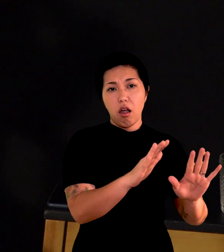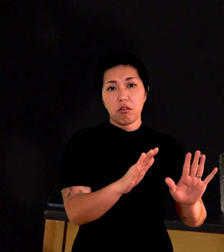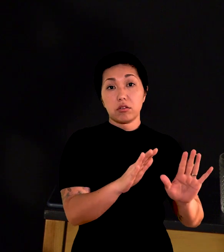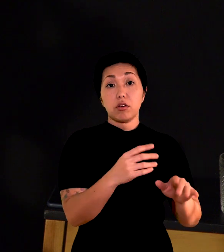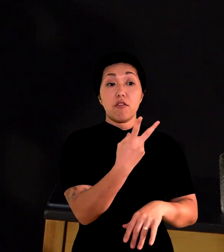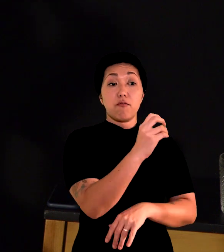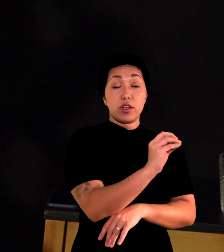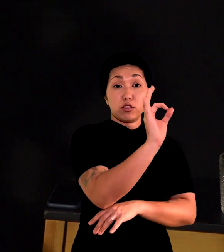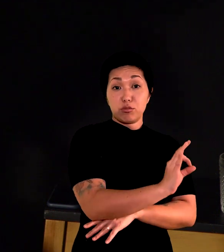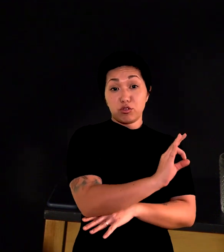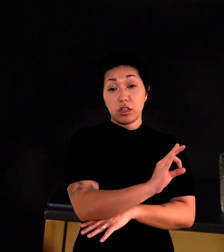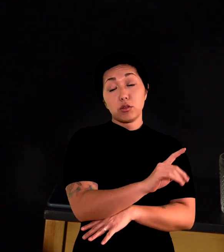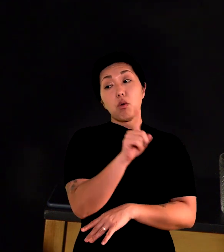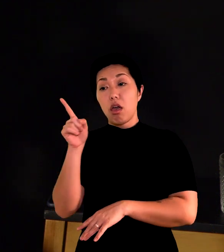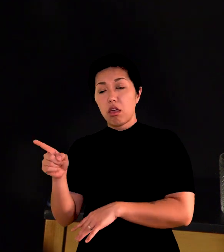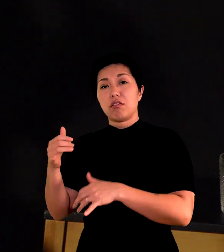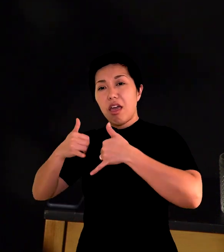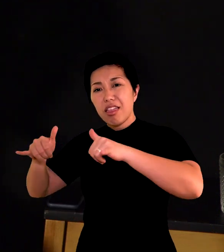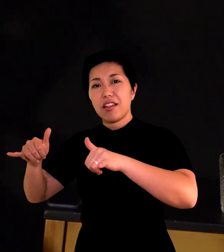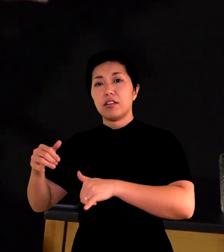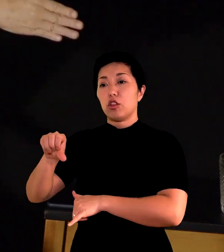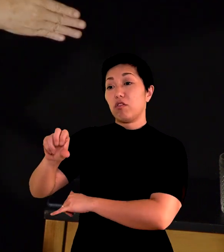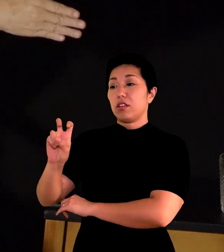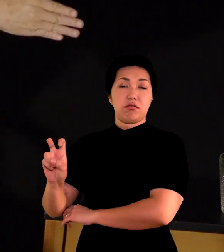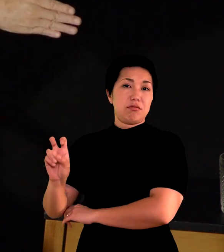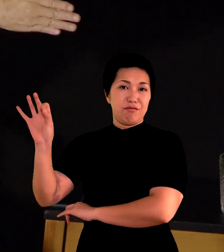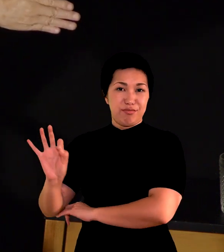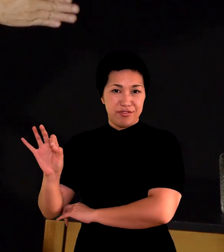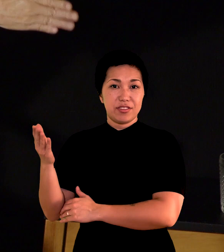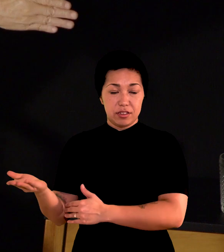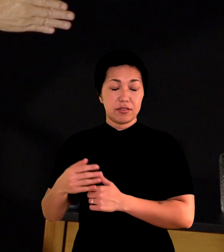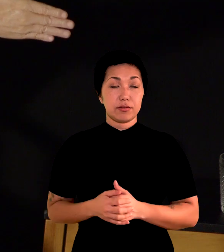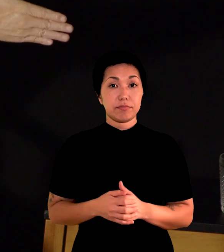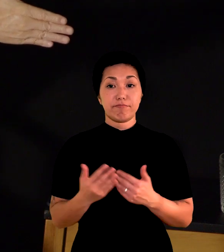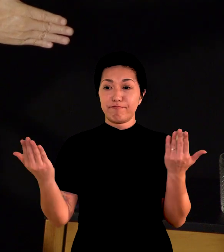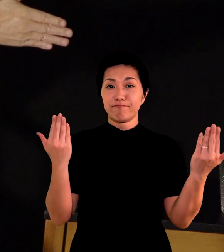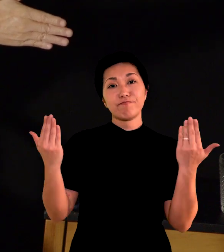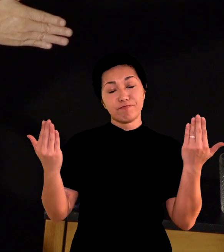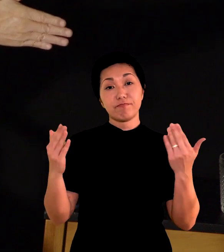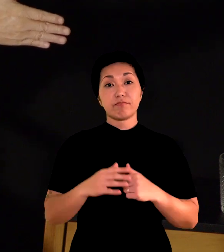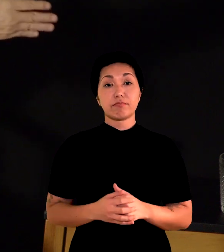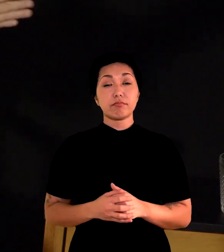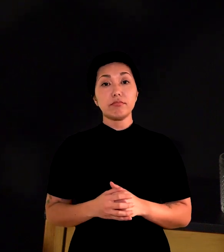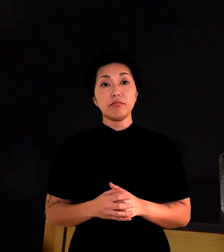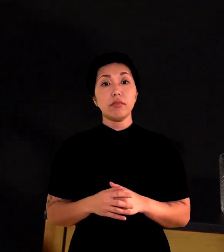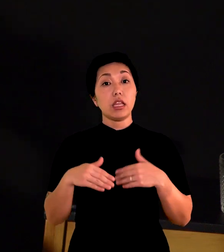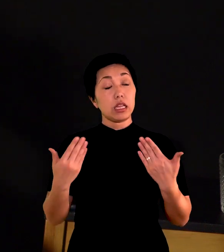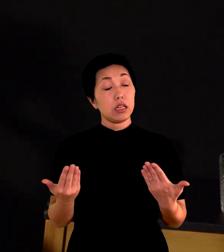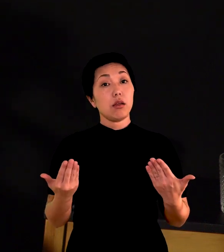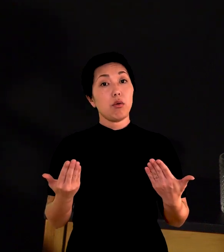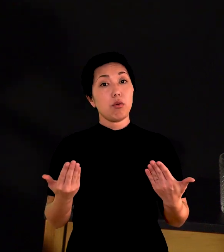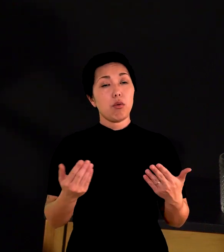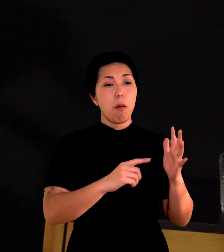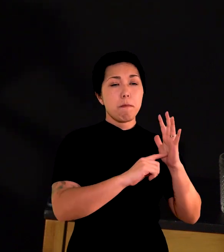ter uma ideia, que a gente está falando de 20% num caso contra 95% no outro. Tá certo? Então,